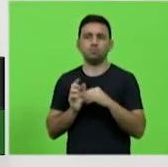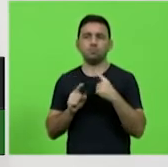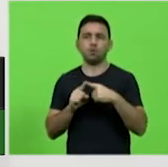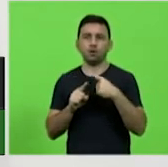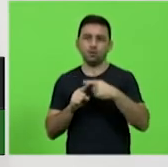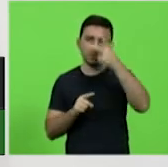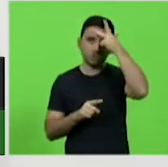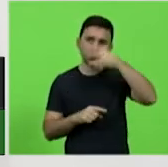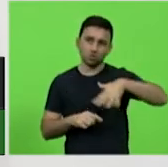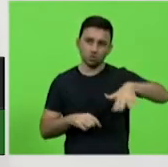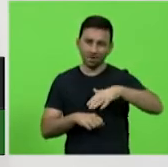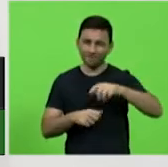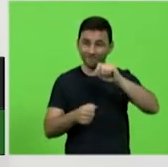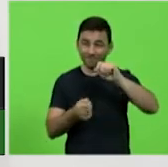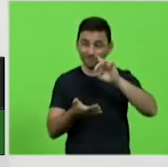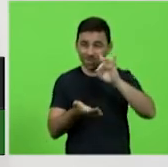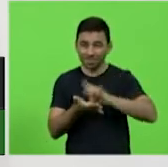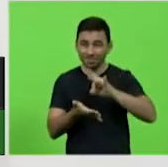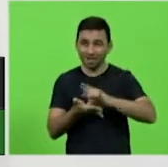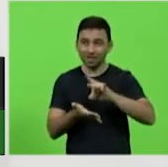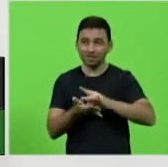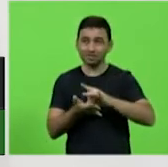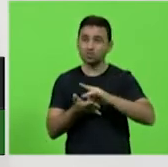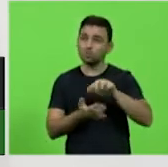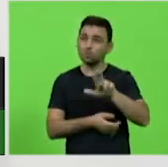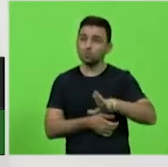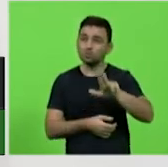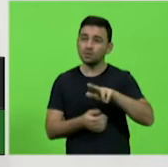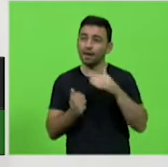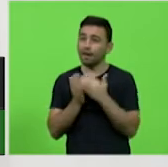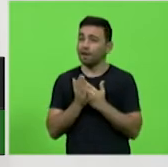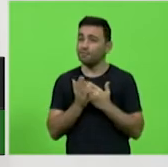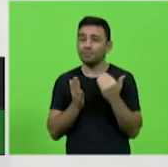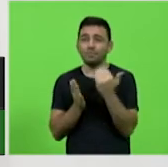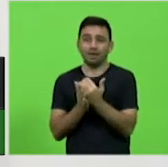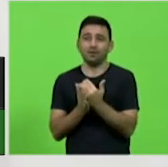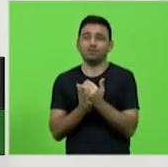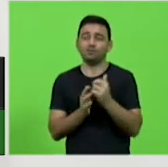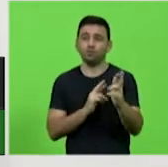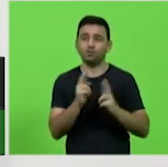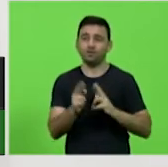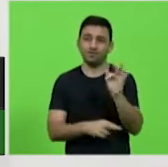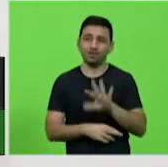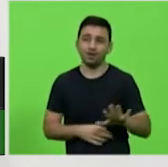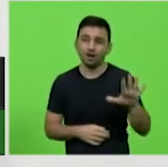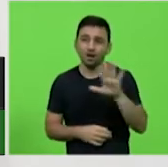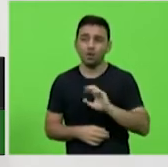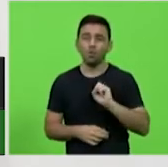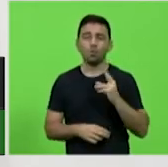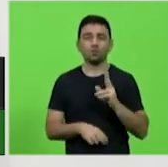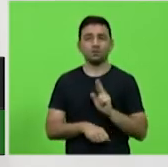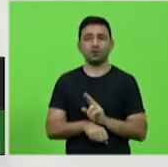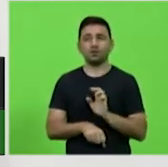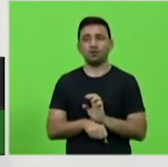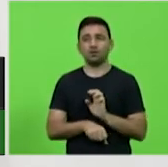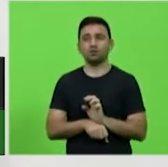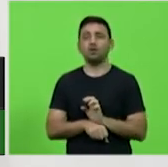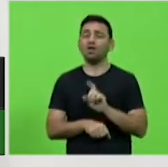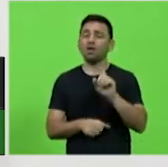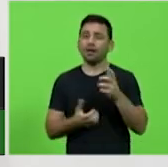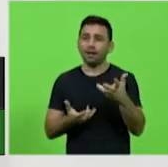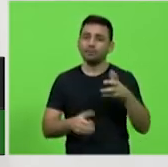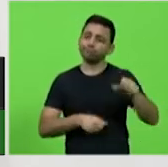pessoas, na prática, estão utilizando rodovias federais ou rodovias estaduais para